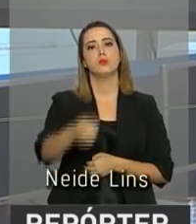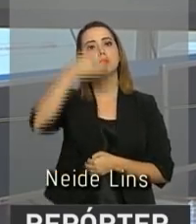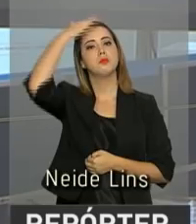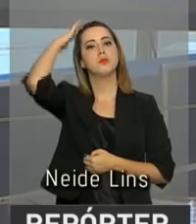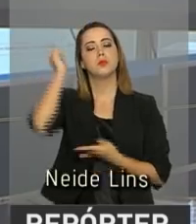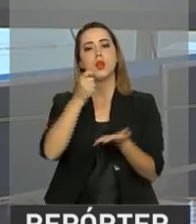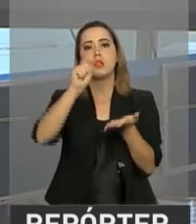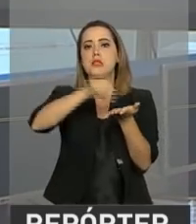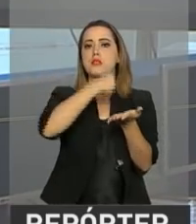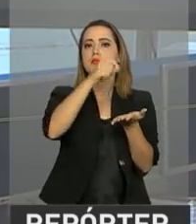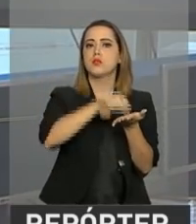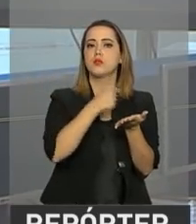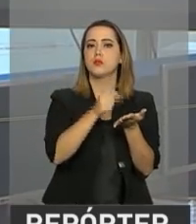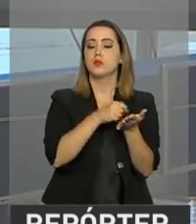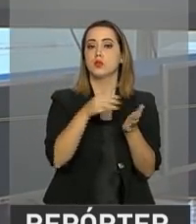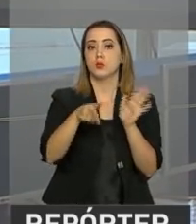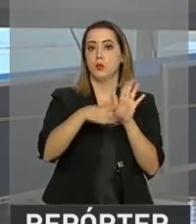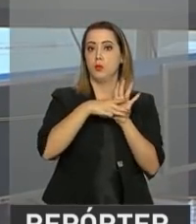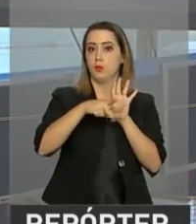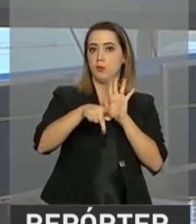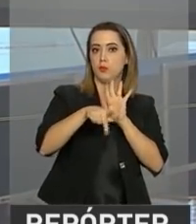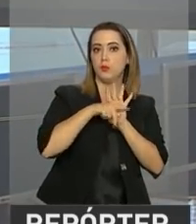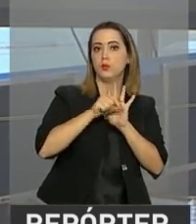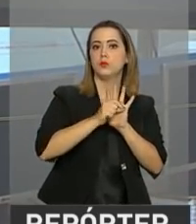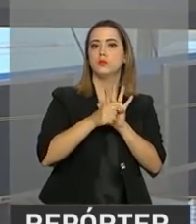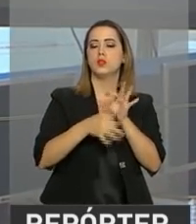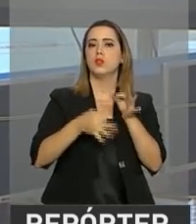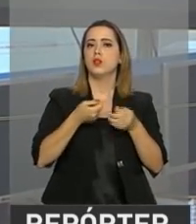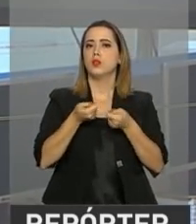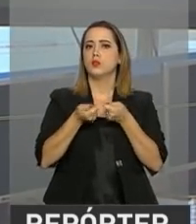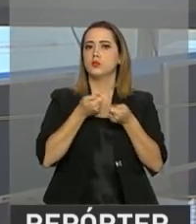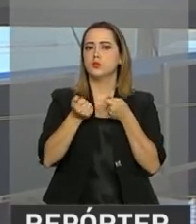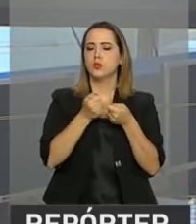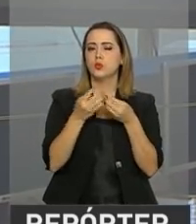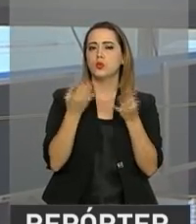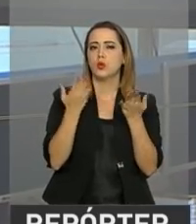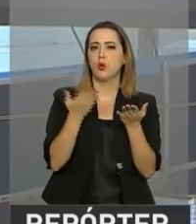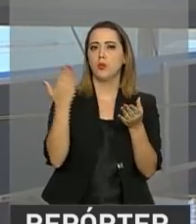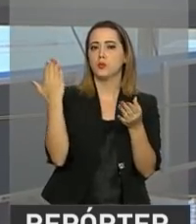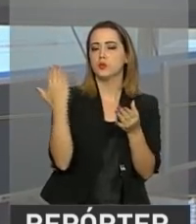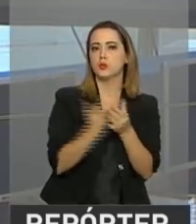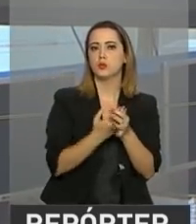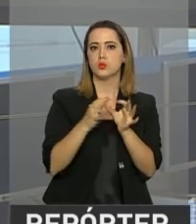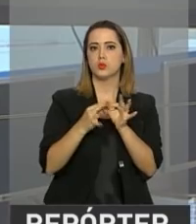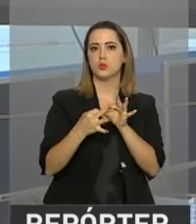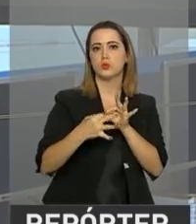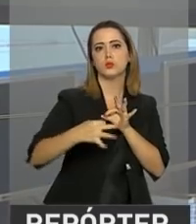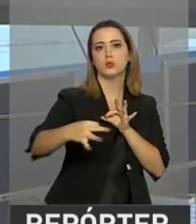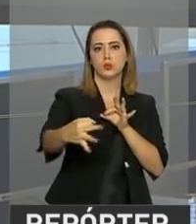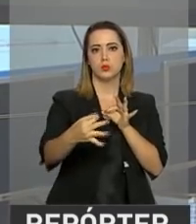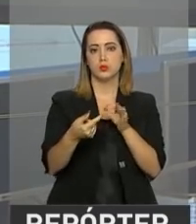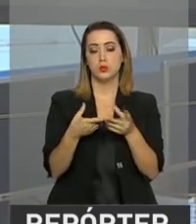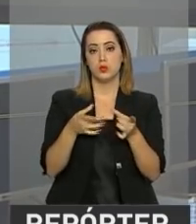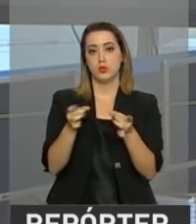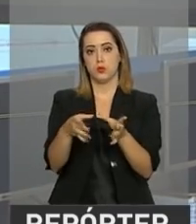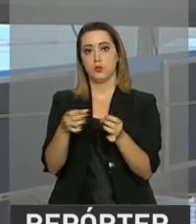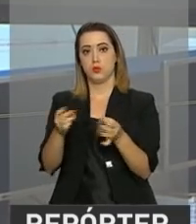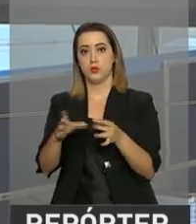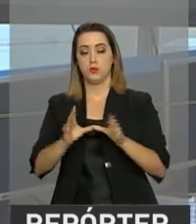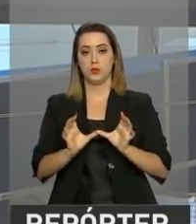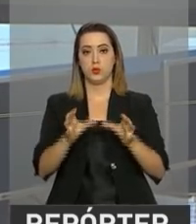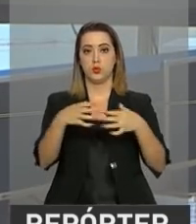Temer assinou uma Medida Provisória que disciplina os processos de prorrogação e relicitação de contratos nos setores